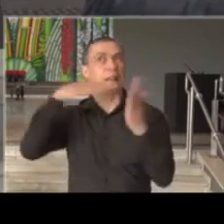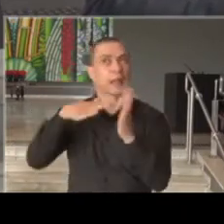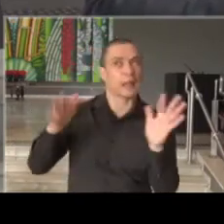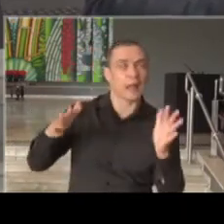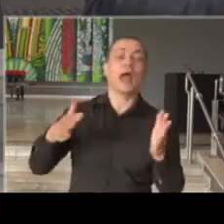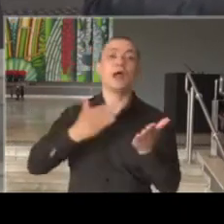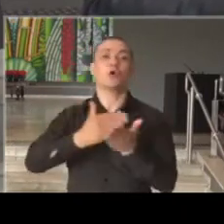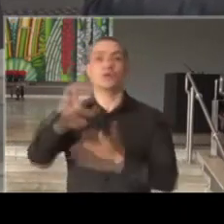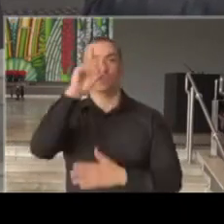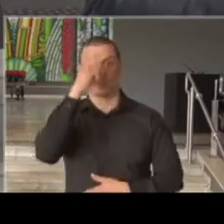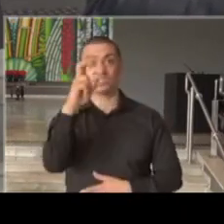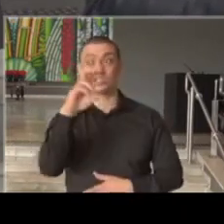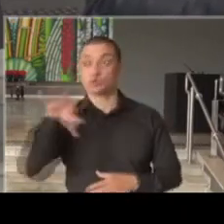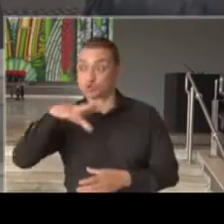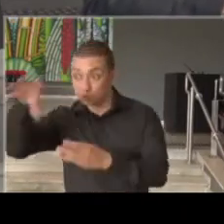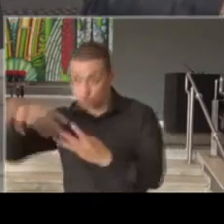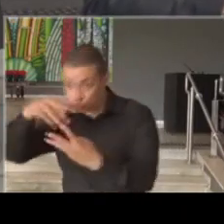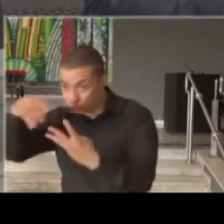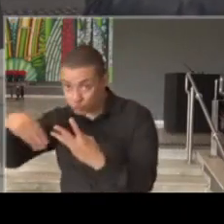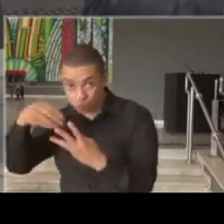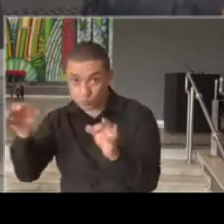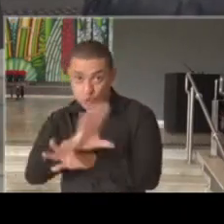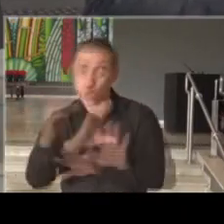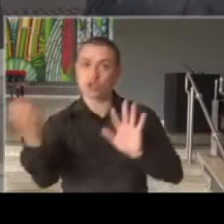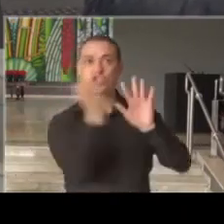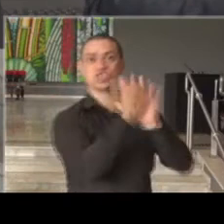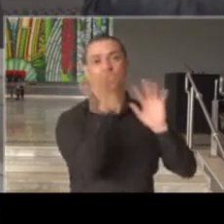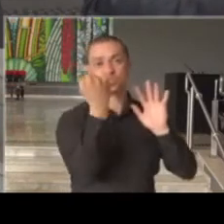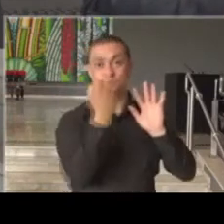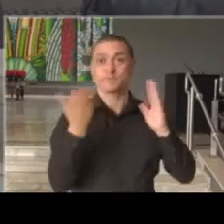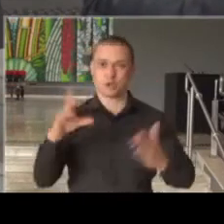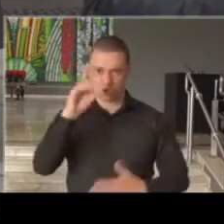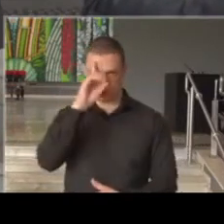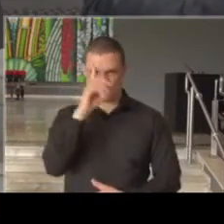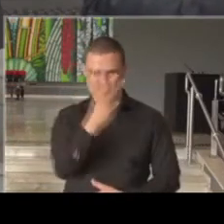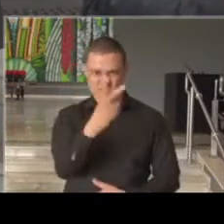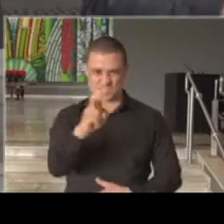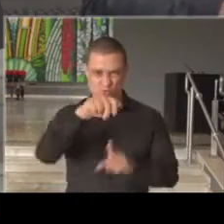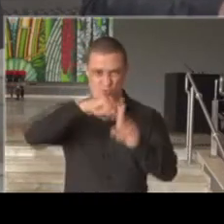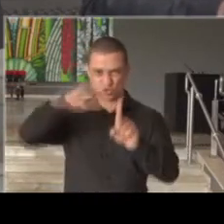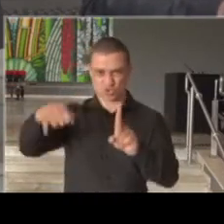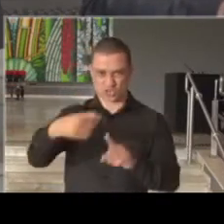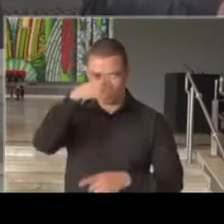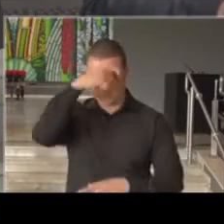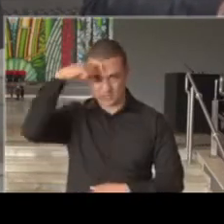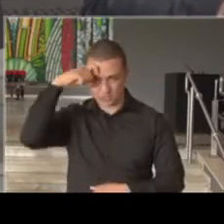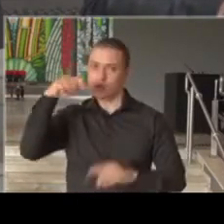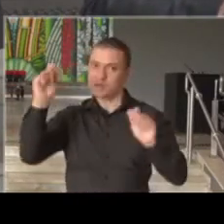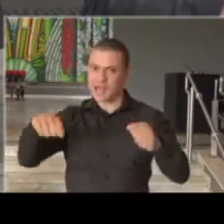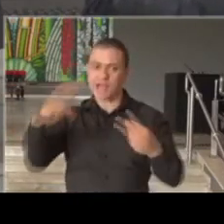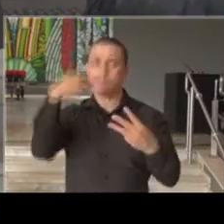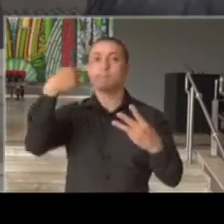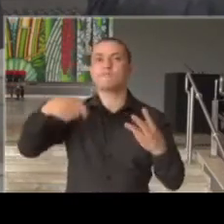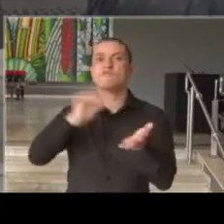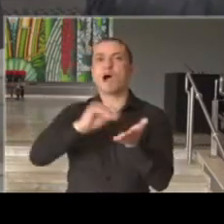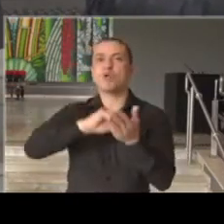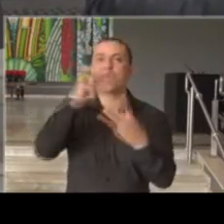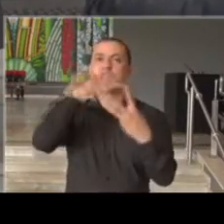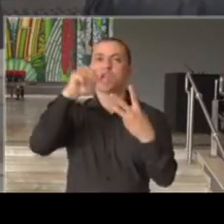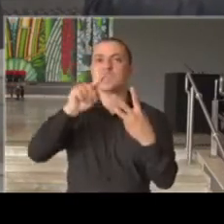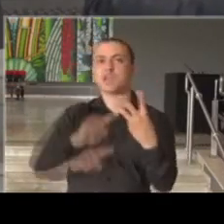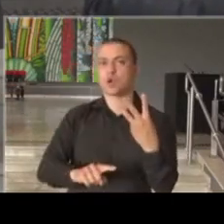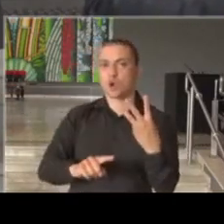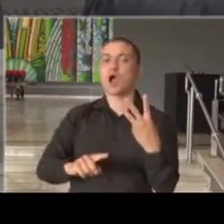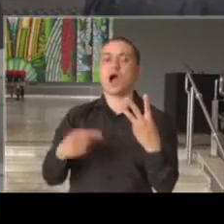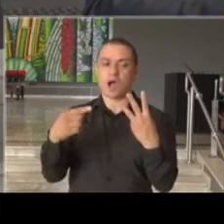o registro da vacina. Então, essa data de 25 de janeiro ela é compatível com esses três elementos